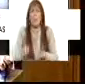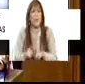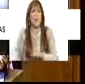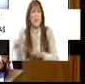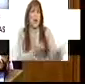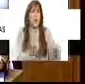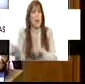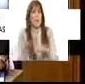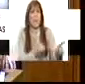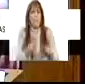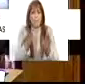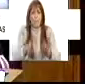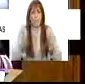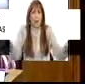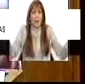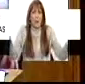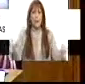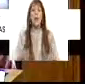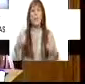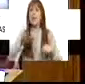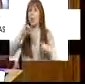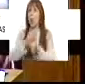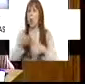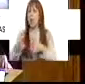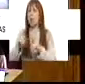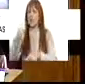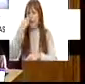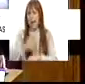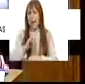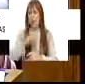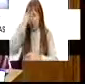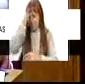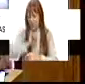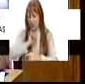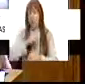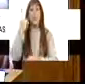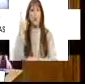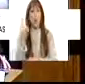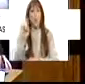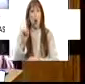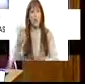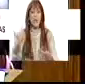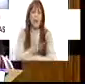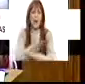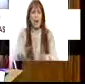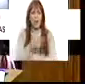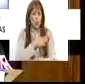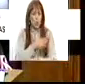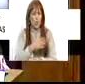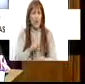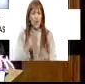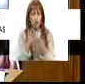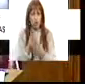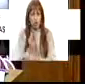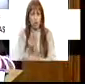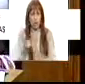os seus movimentos pendulares. Mas houve outras estratégias erradas na nossa perspectiva e uma delas foi acabar com o passe